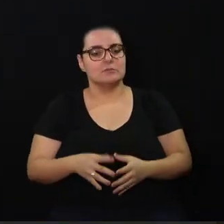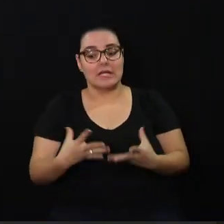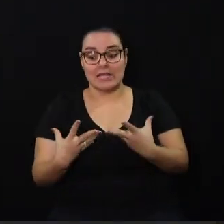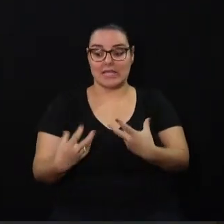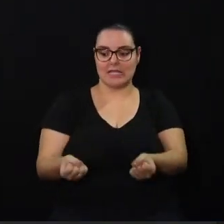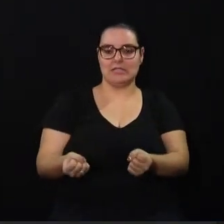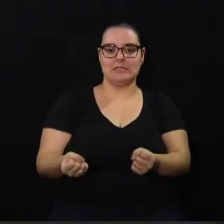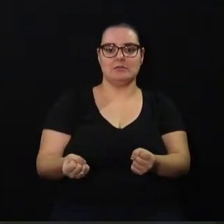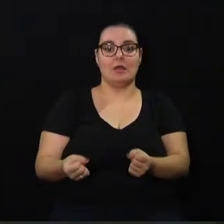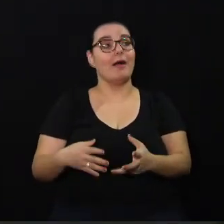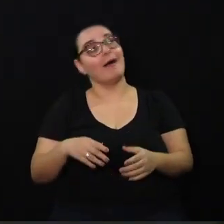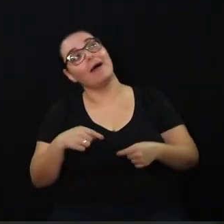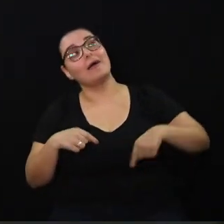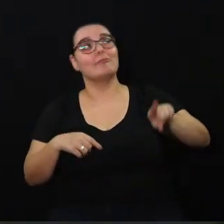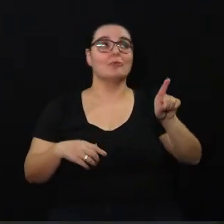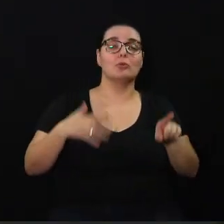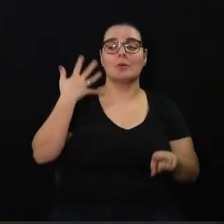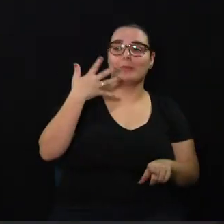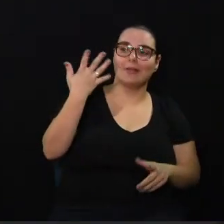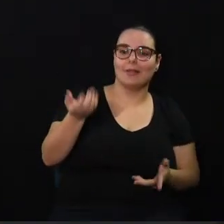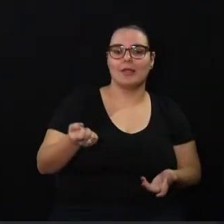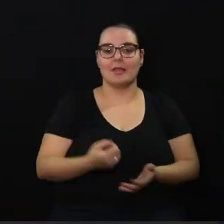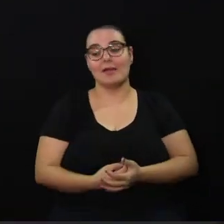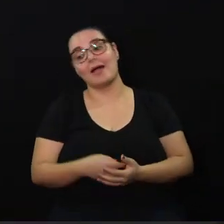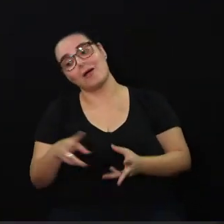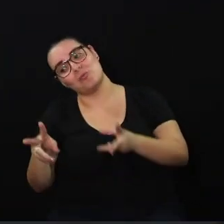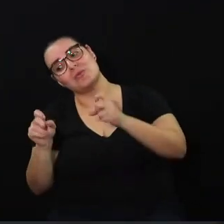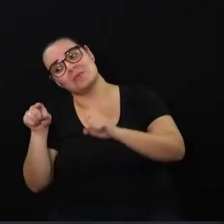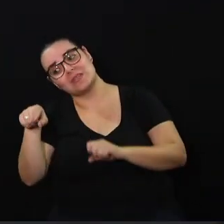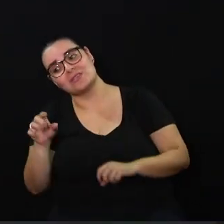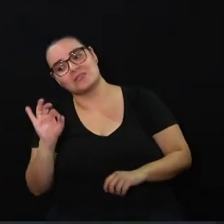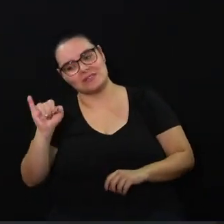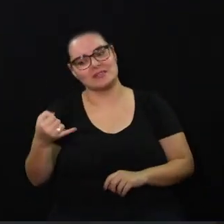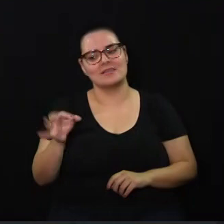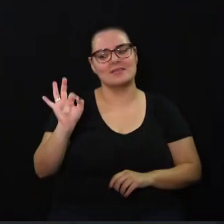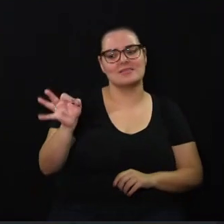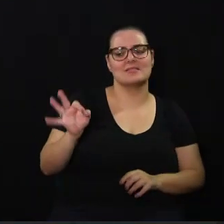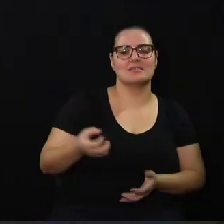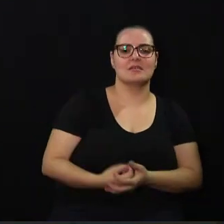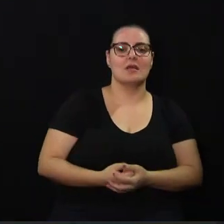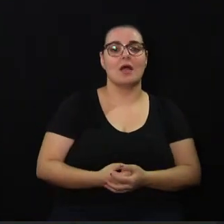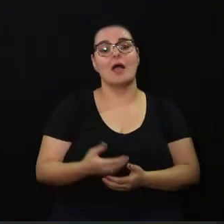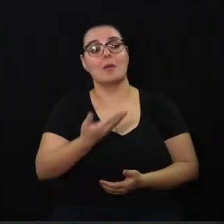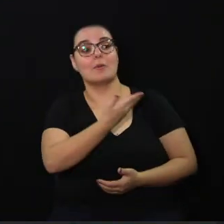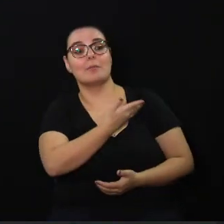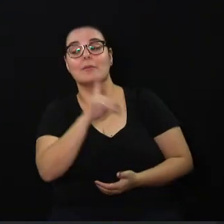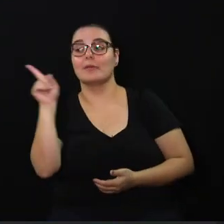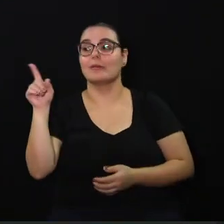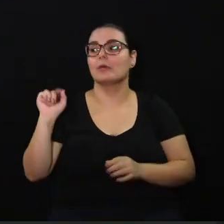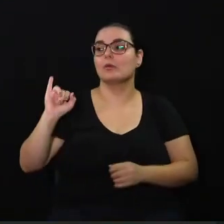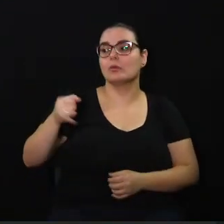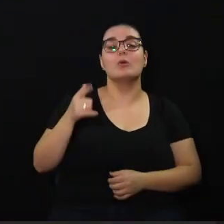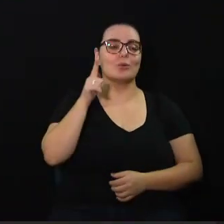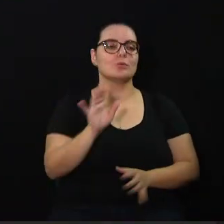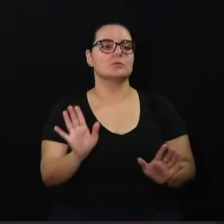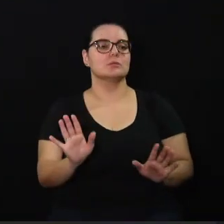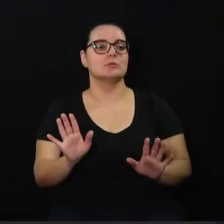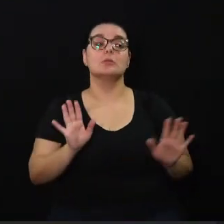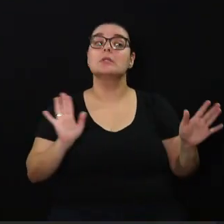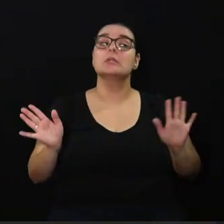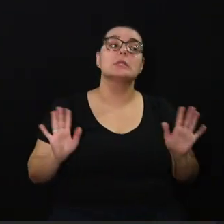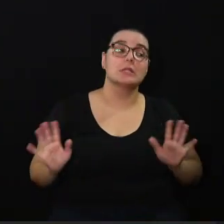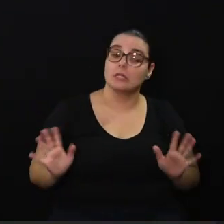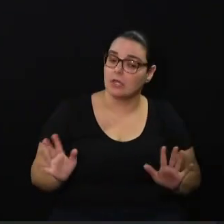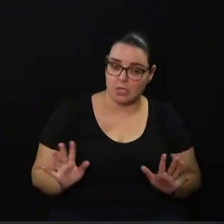fui numa palestra eu aprendi eu vi que isso dá certo a minha amiga de outra escola fez isso com a criança deu certo né então a gente